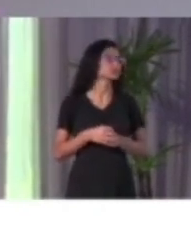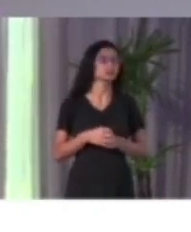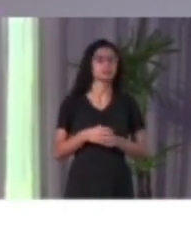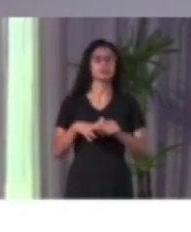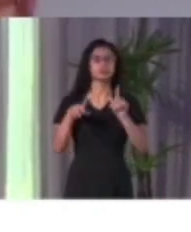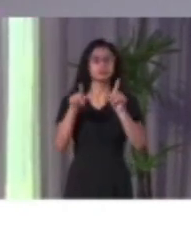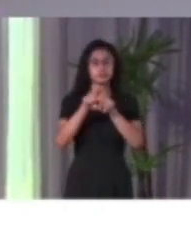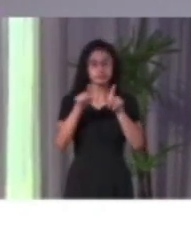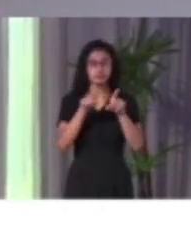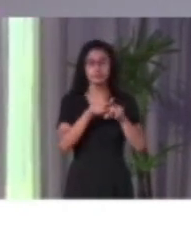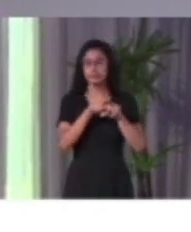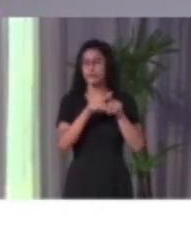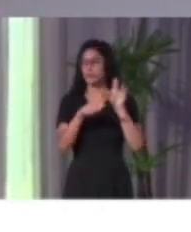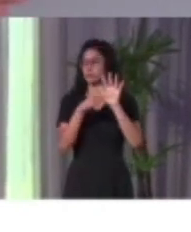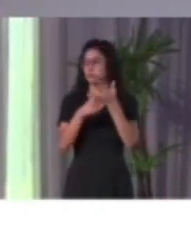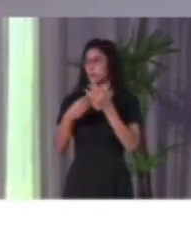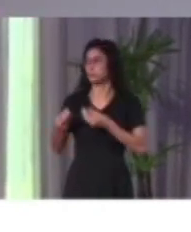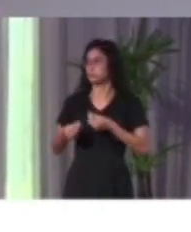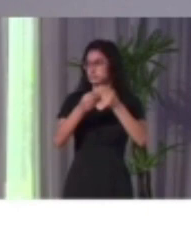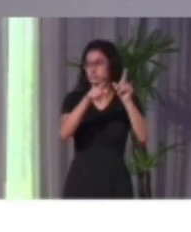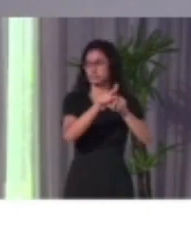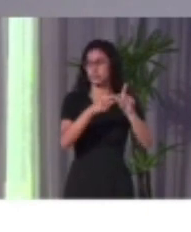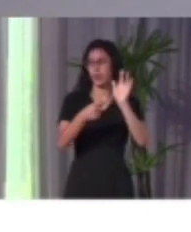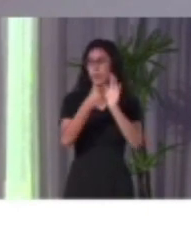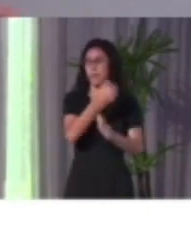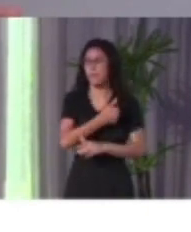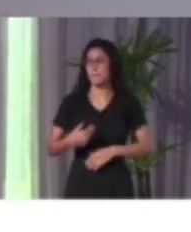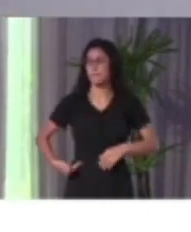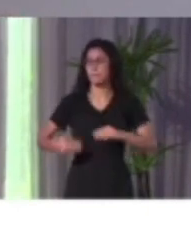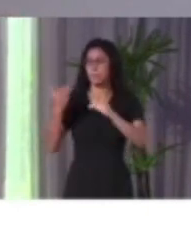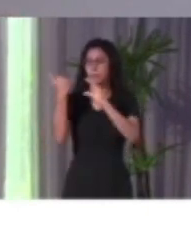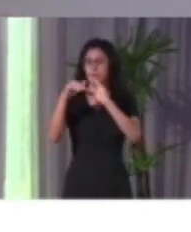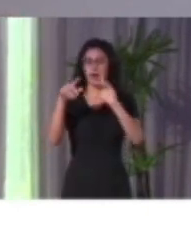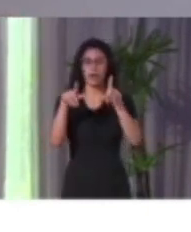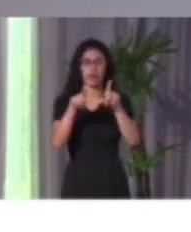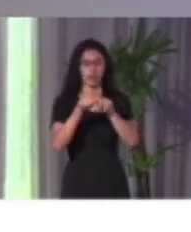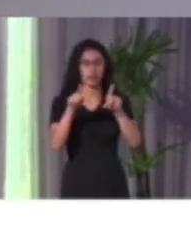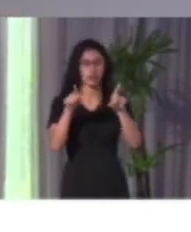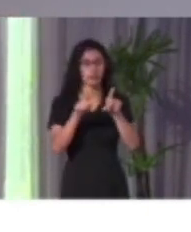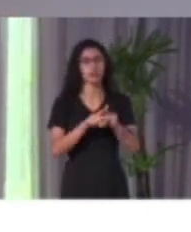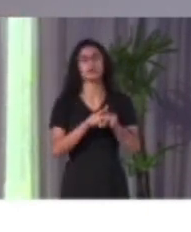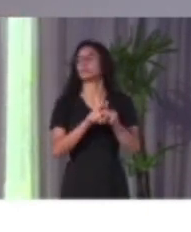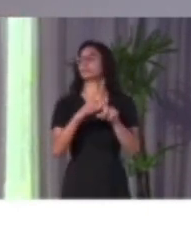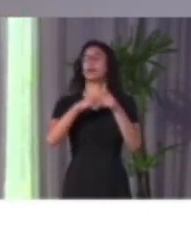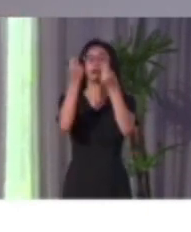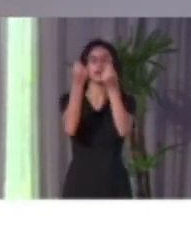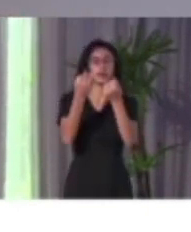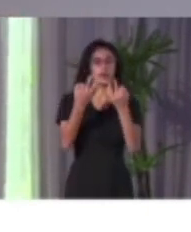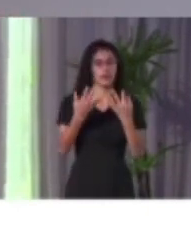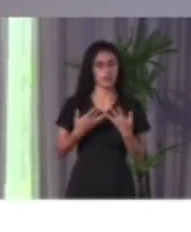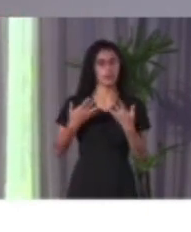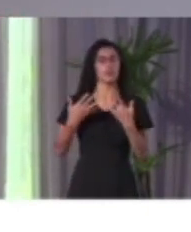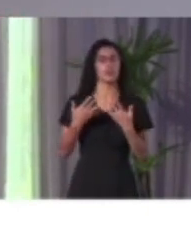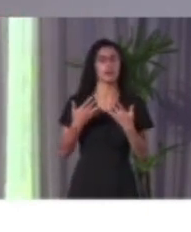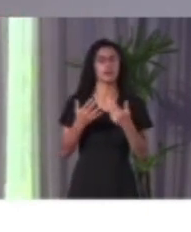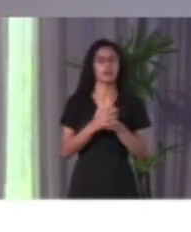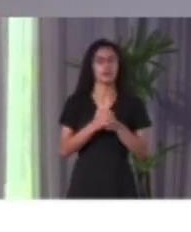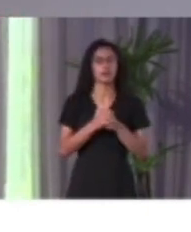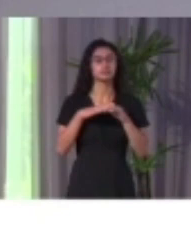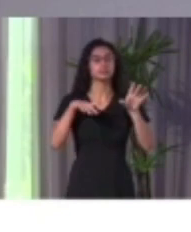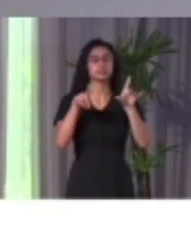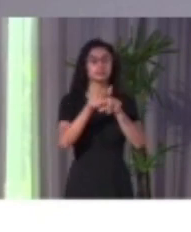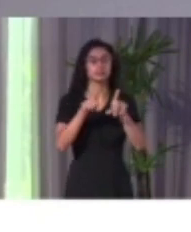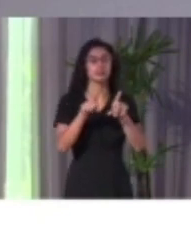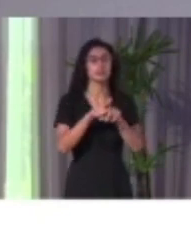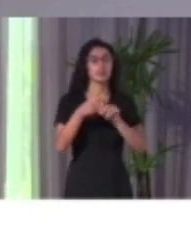Essas contribuições oferecidas numa consulta pública, enviadas numa consulta pública, elas dizem respeito,